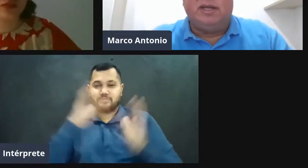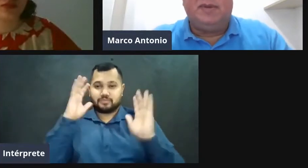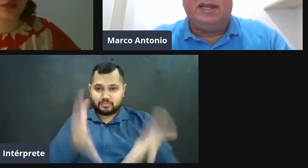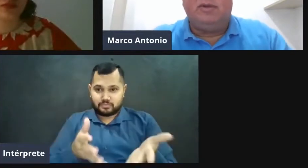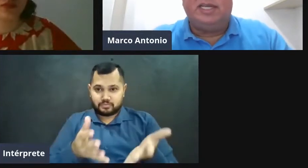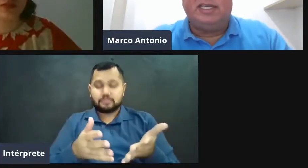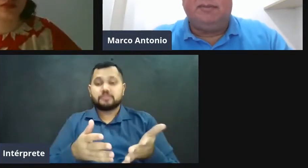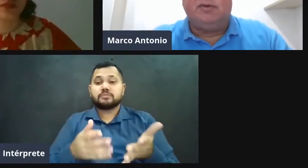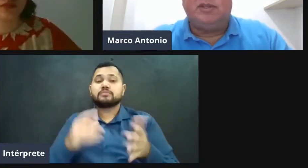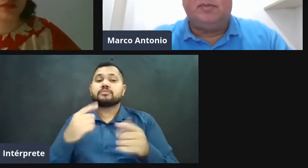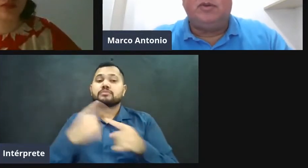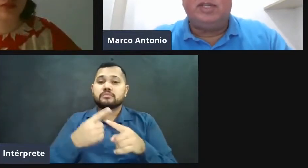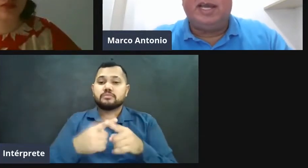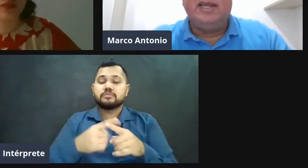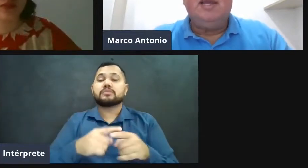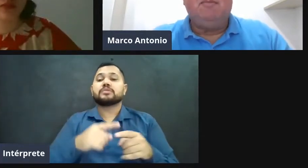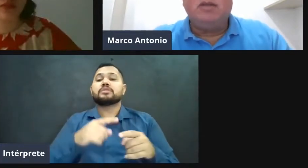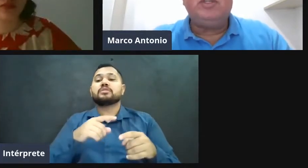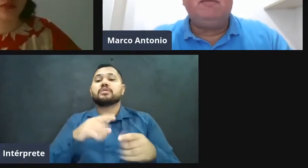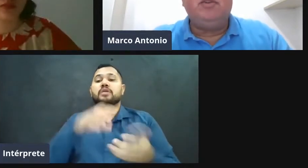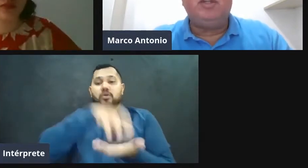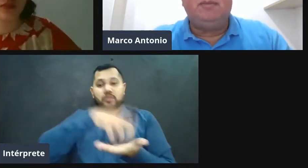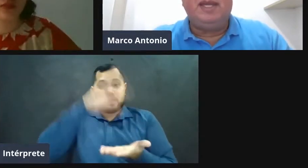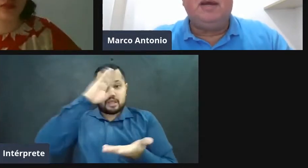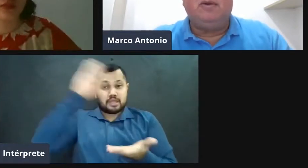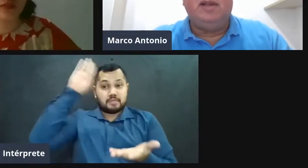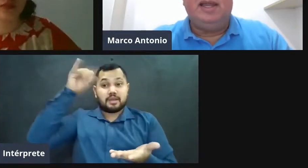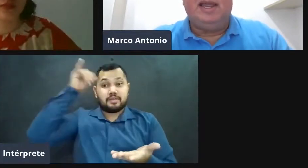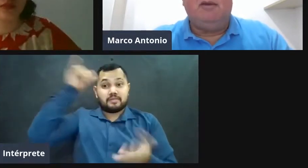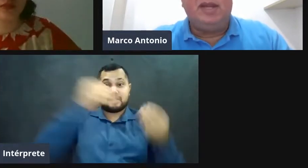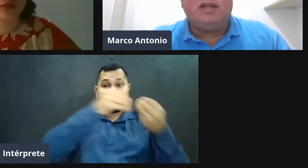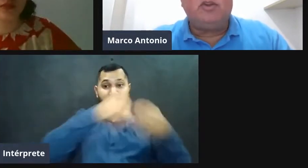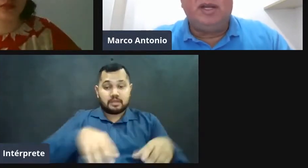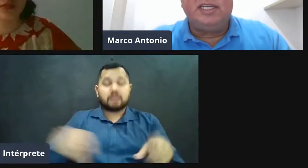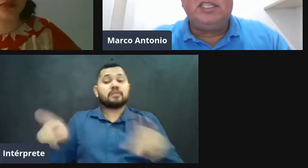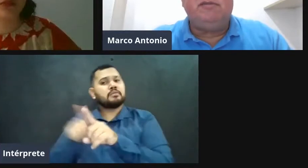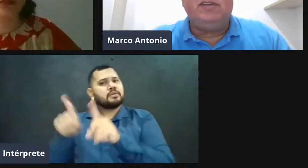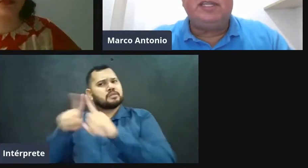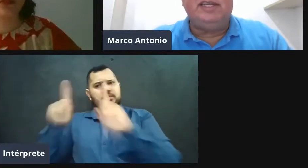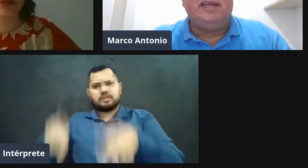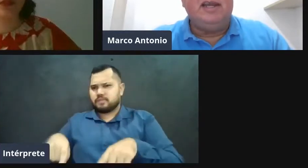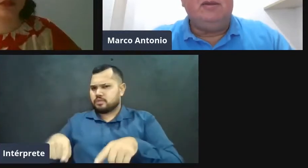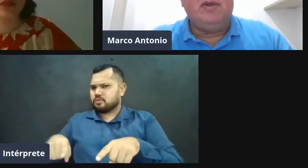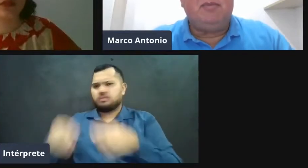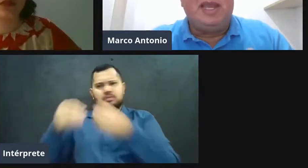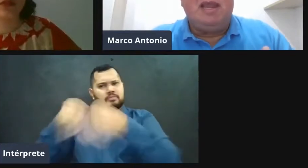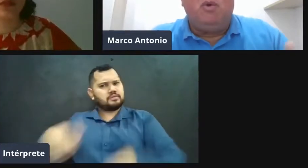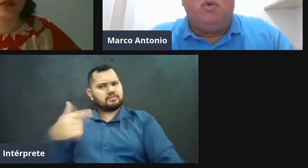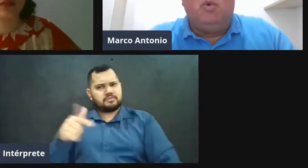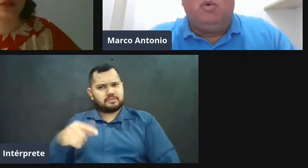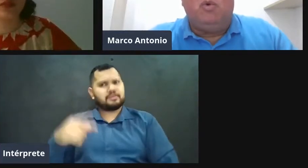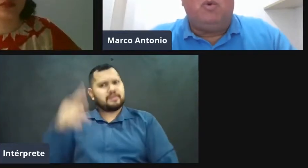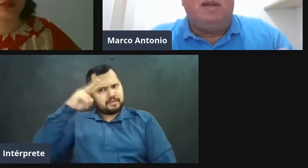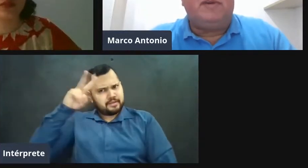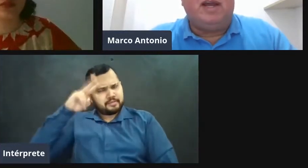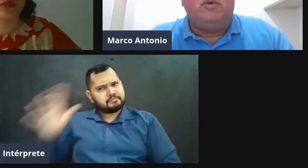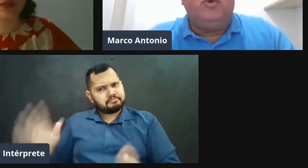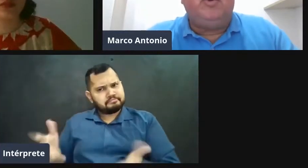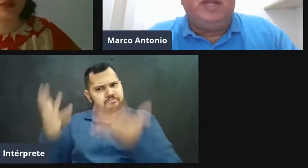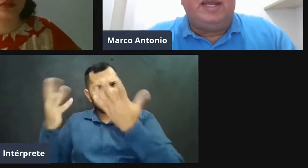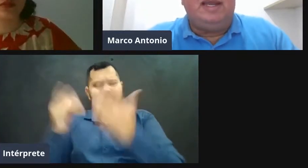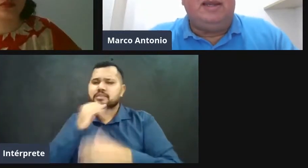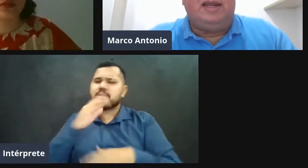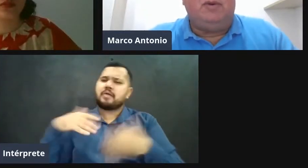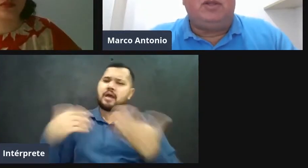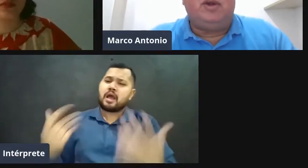haja uma reposição, para que a unidade acadêmica não seja prejudicada, mas o servidor também não. É obrigatório que a gente invista nele. Não é porque ele é o